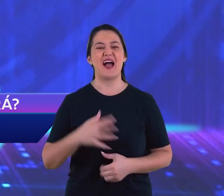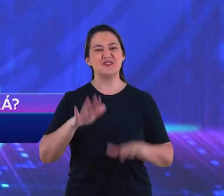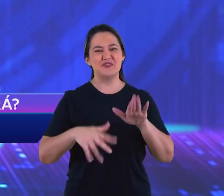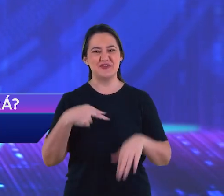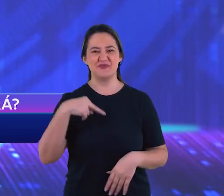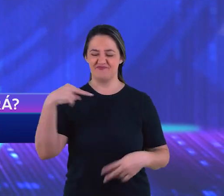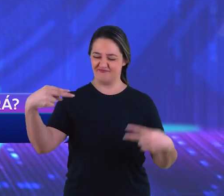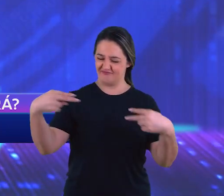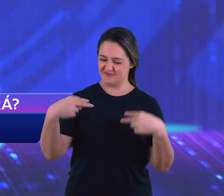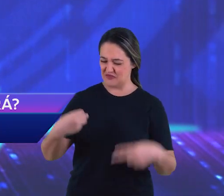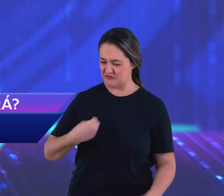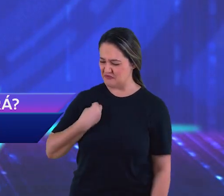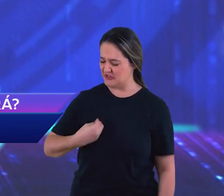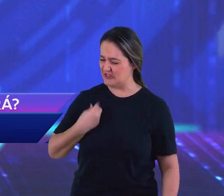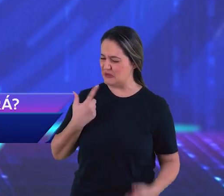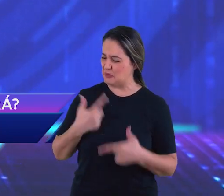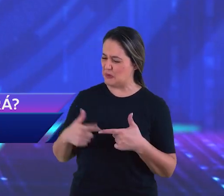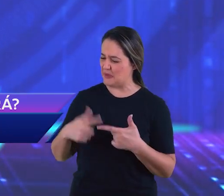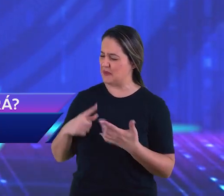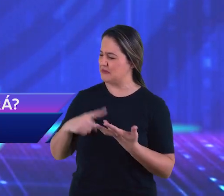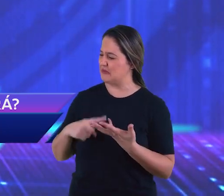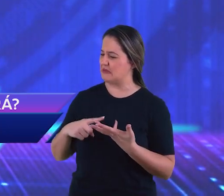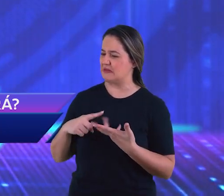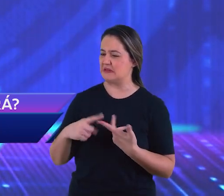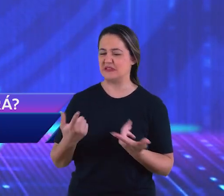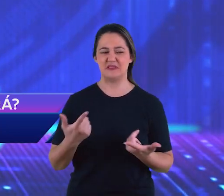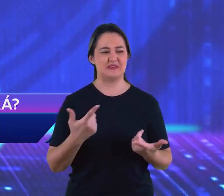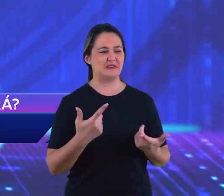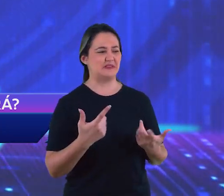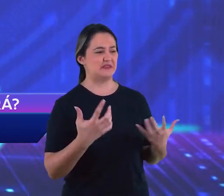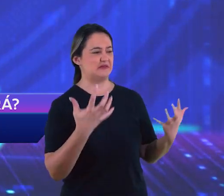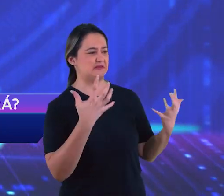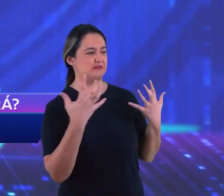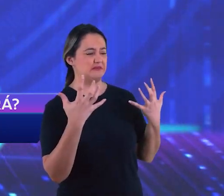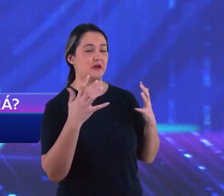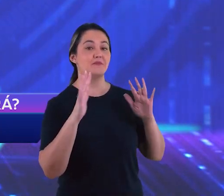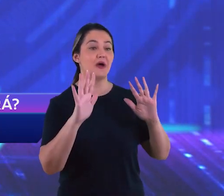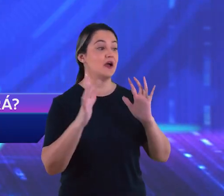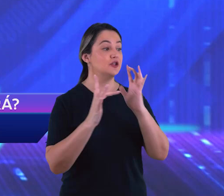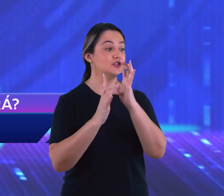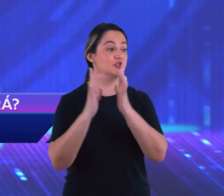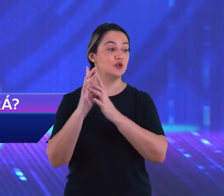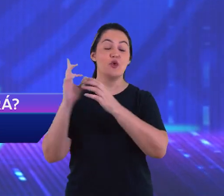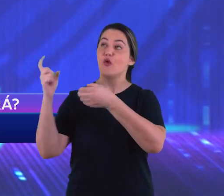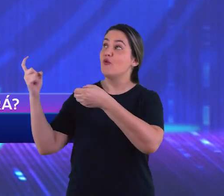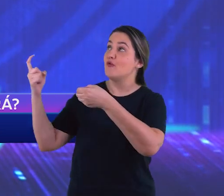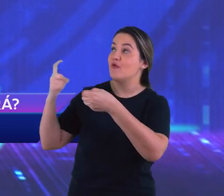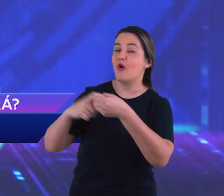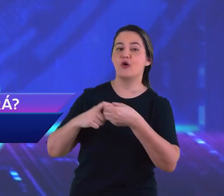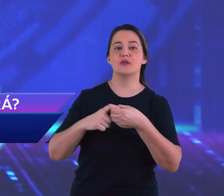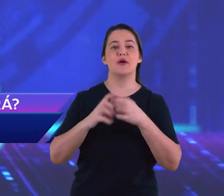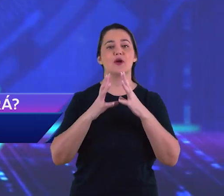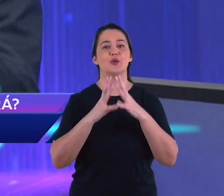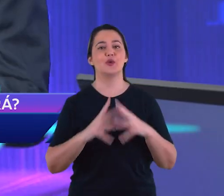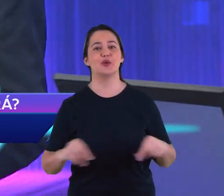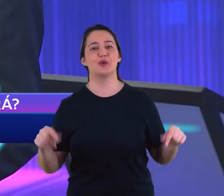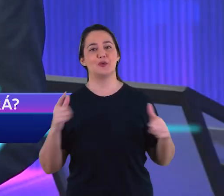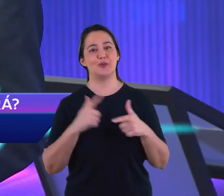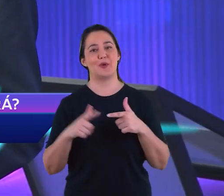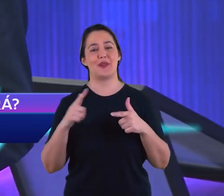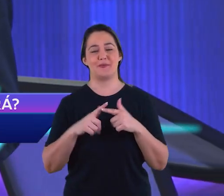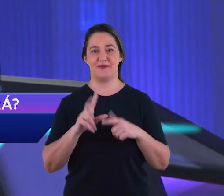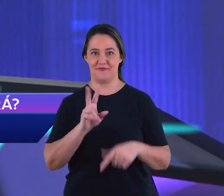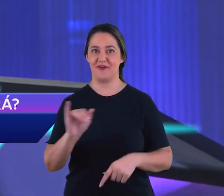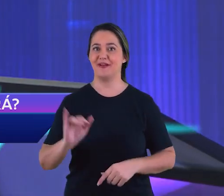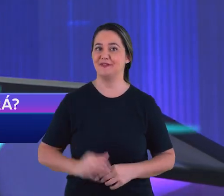há situações que você não sabe como serão resolvidas. A volta de Jesus vai resolver tudo isso. Há uma música